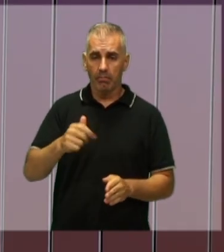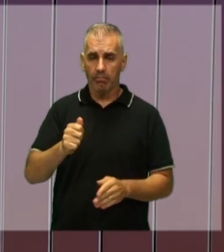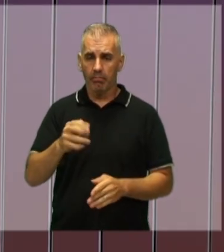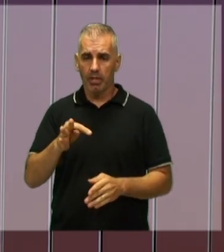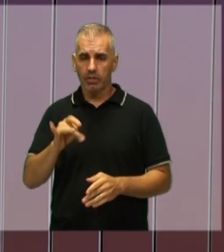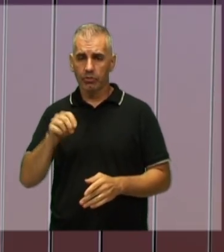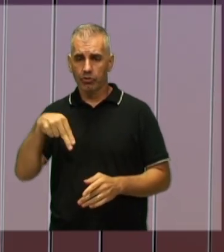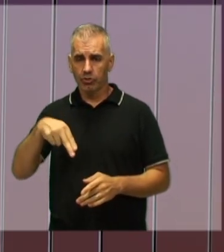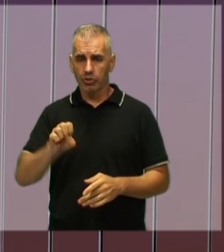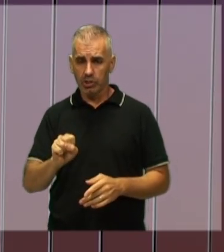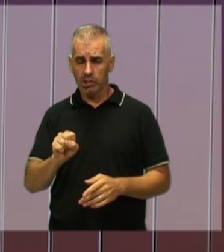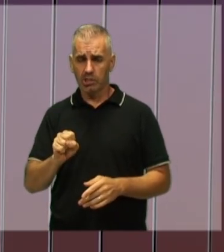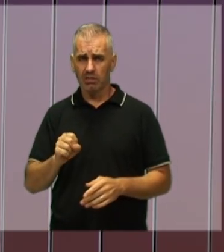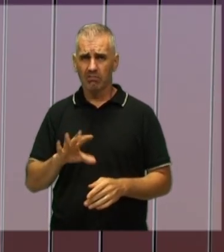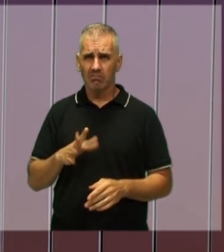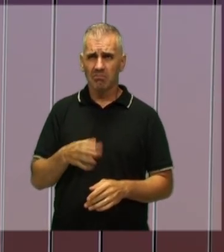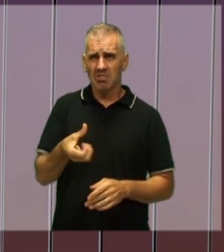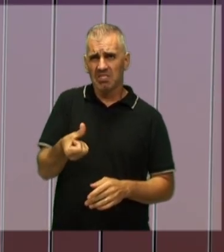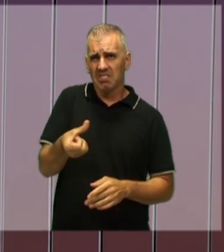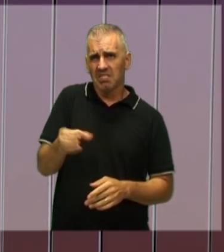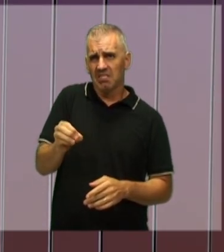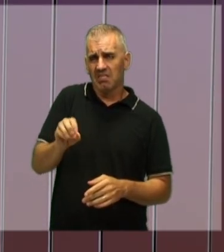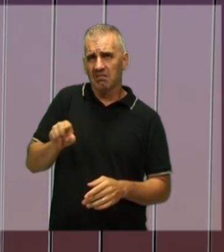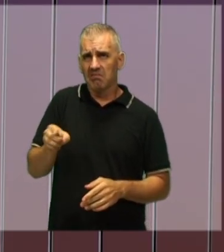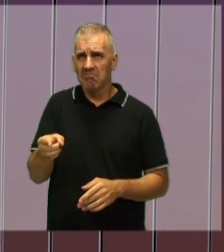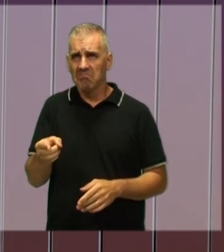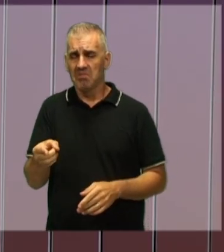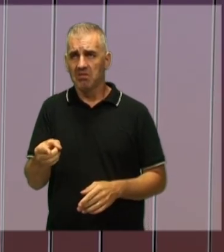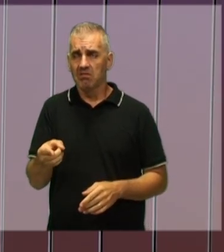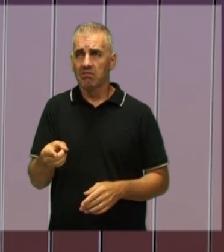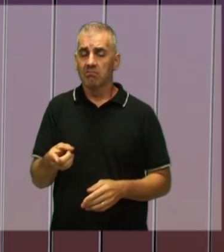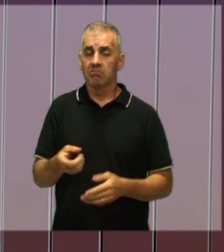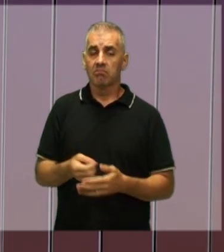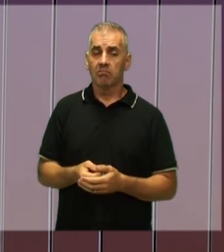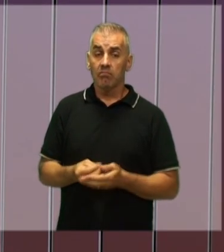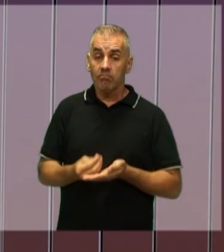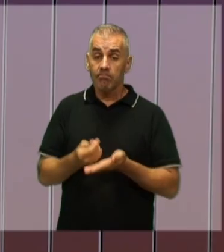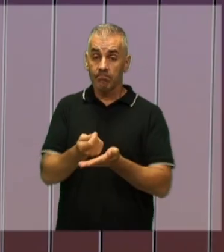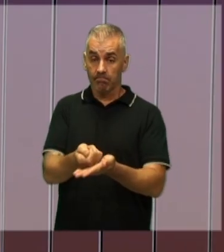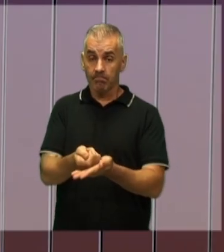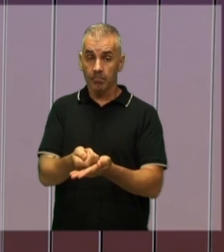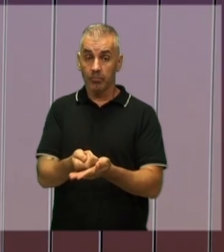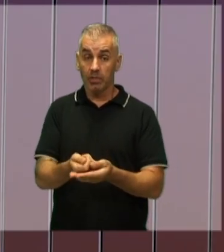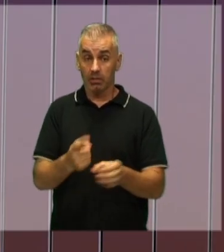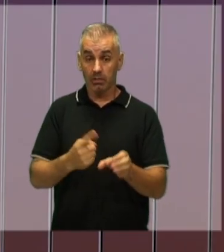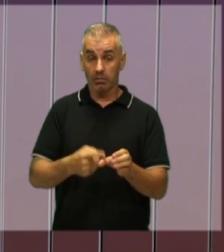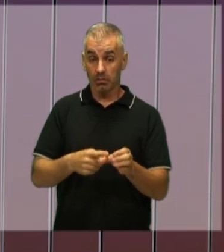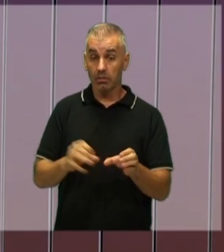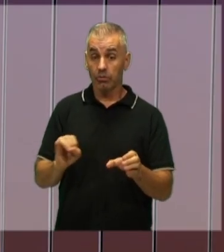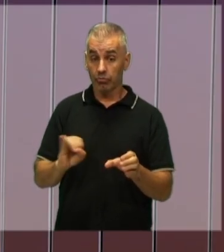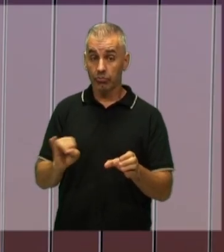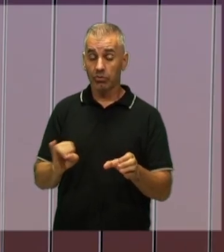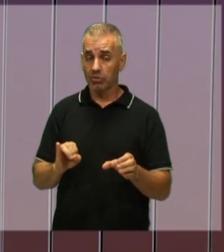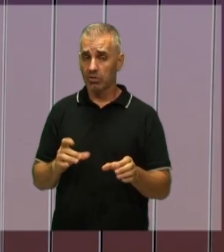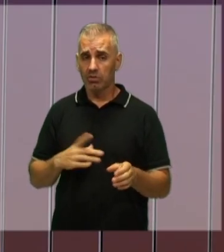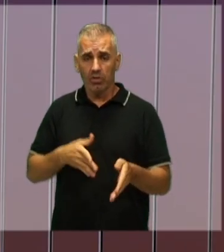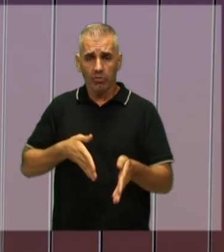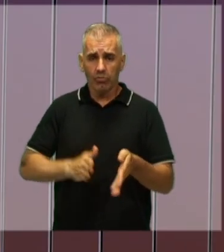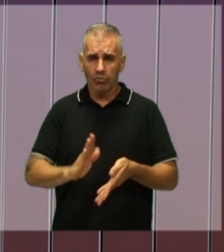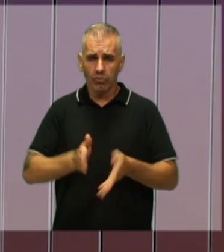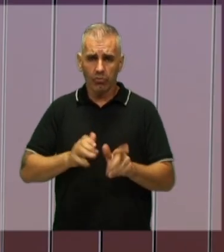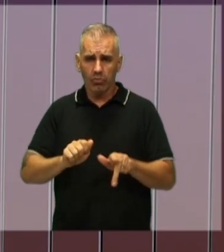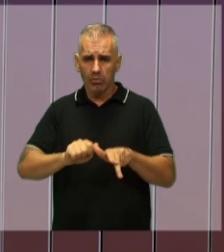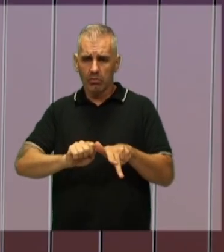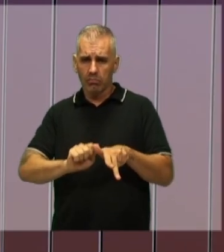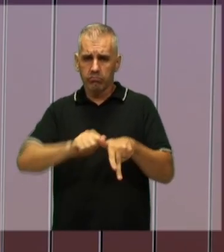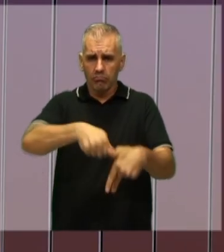estou equivocado, para o patins. Então, assim, Itajaí realmente, seja no patins, seja no judô, seja